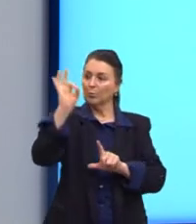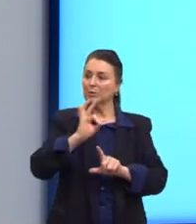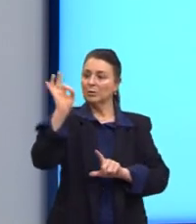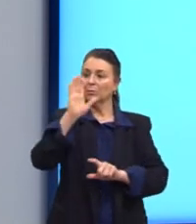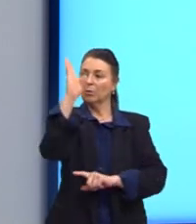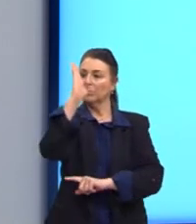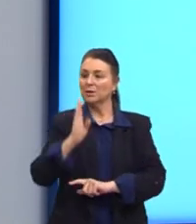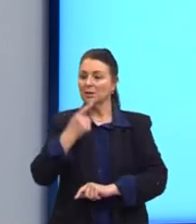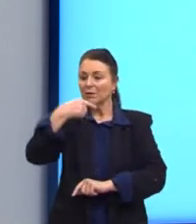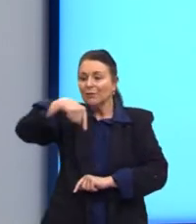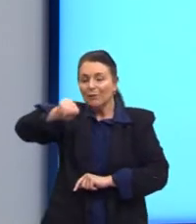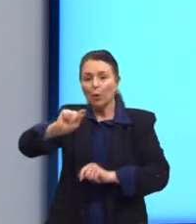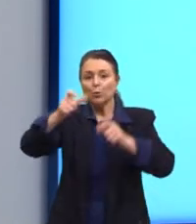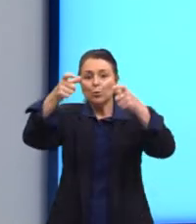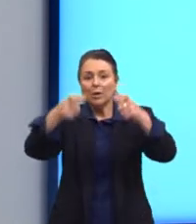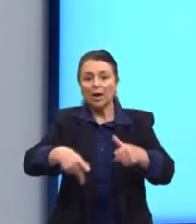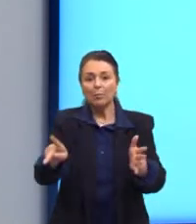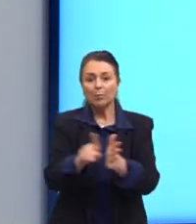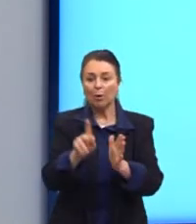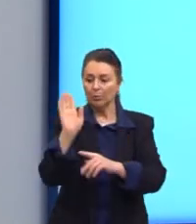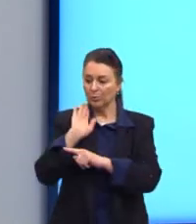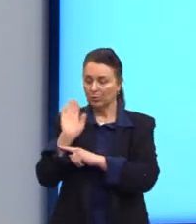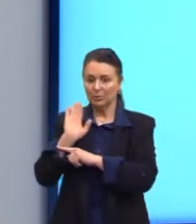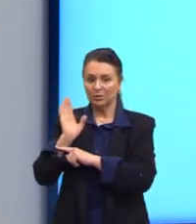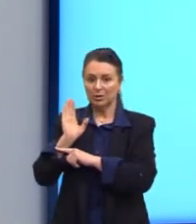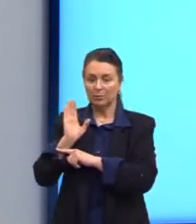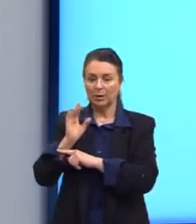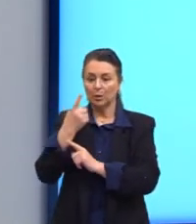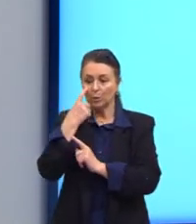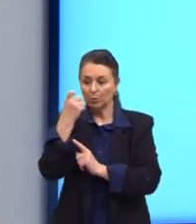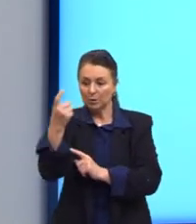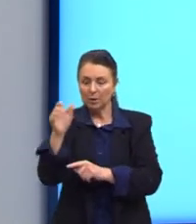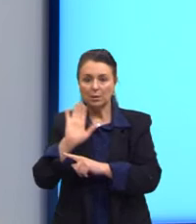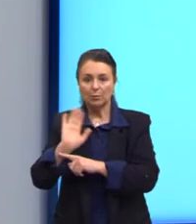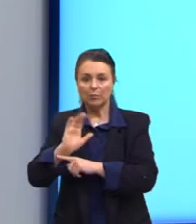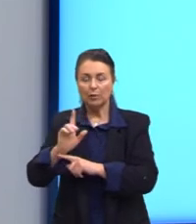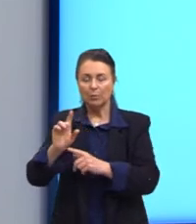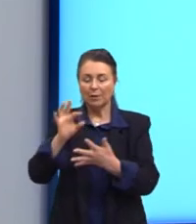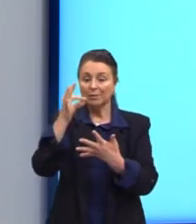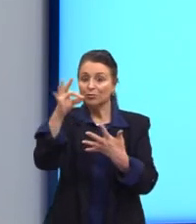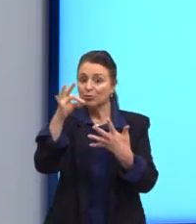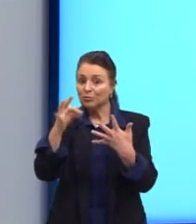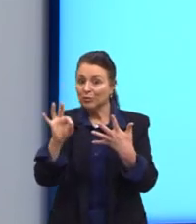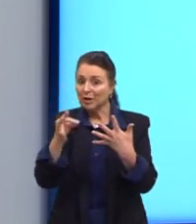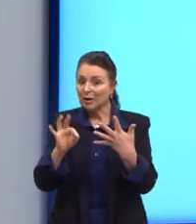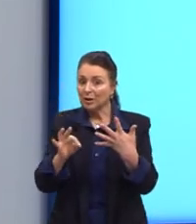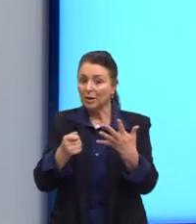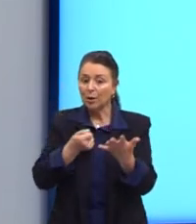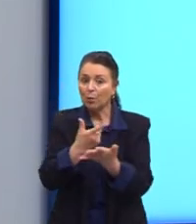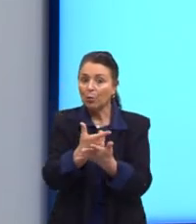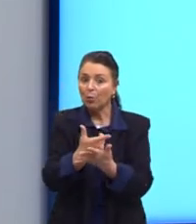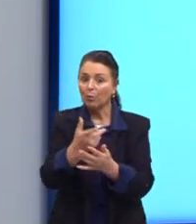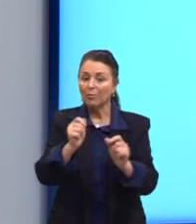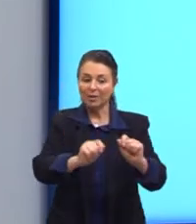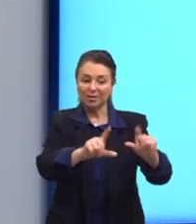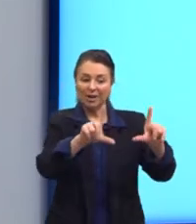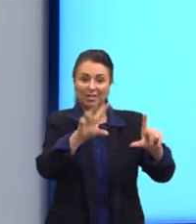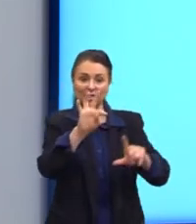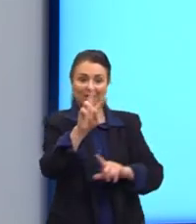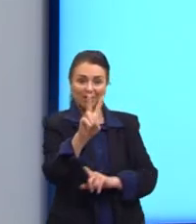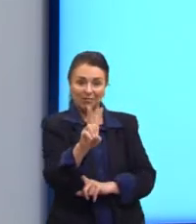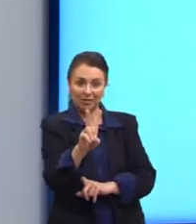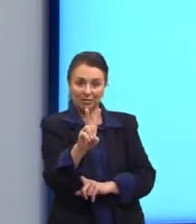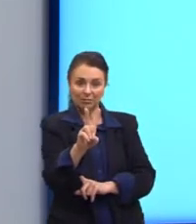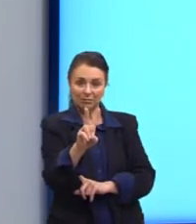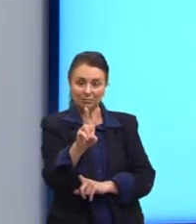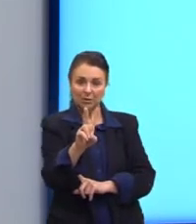frequentam salas de cinema e o interesse por filmes tem destaque no consumo de TV Entenda eu